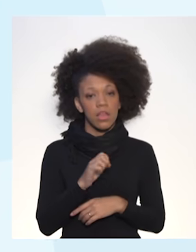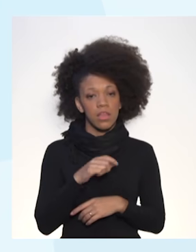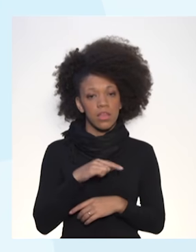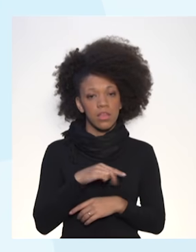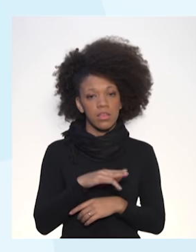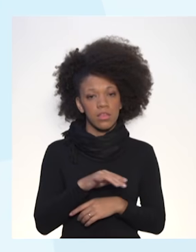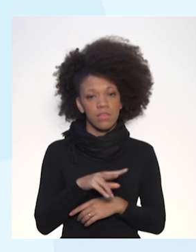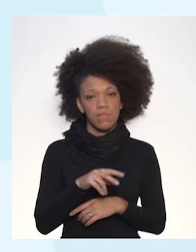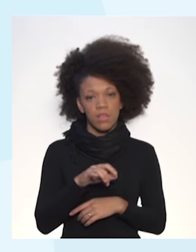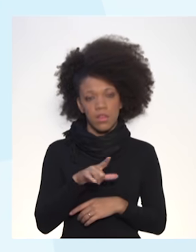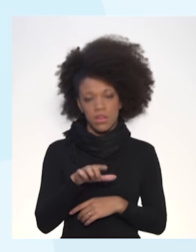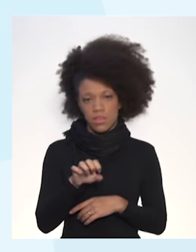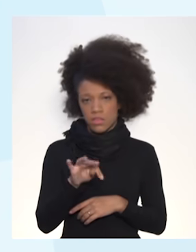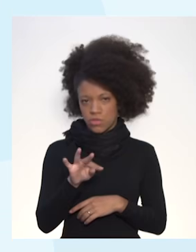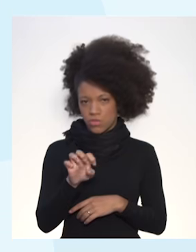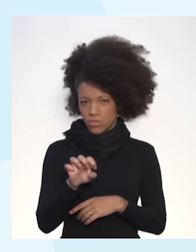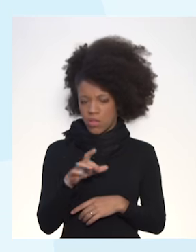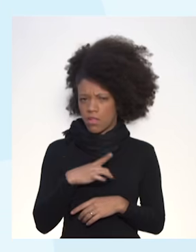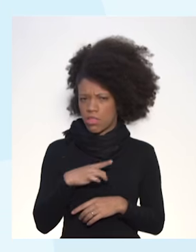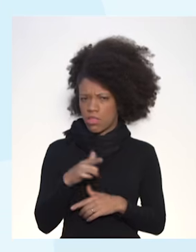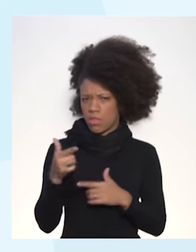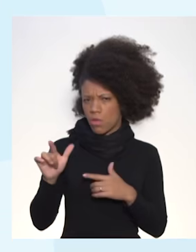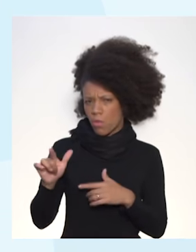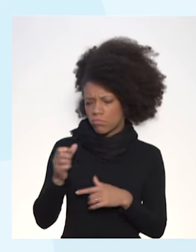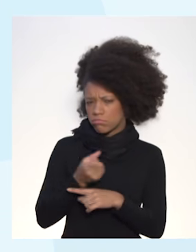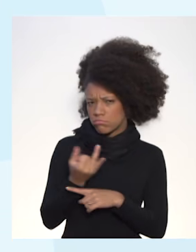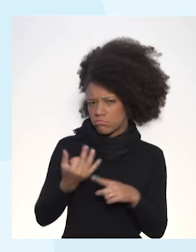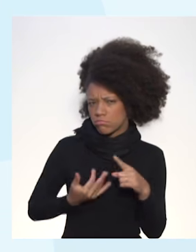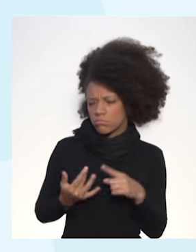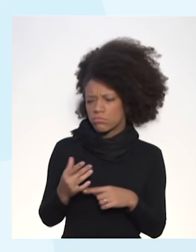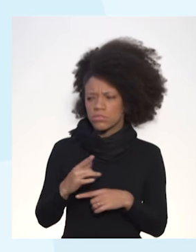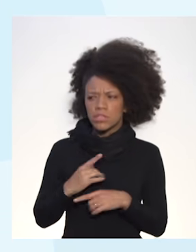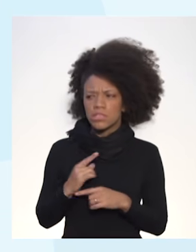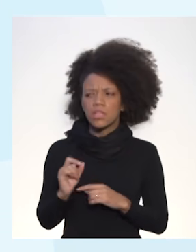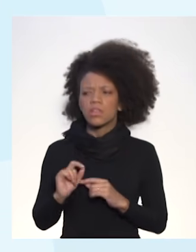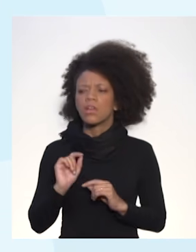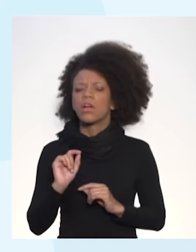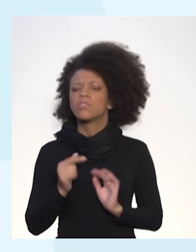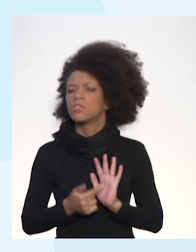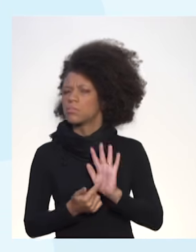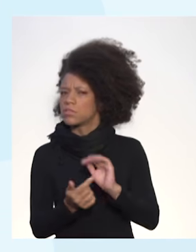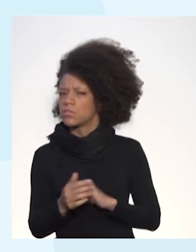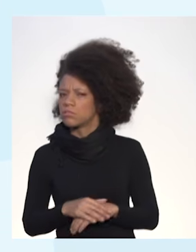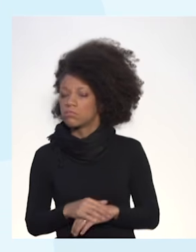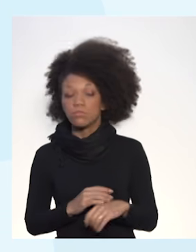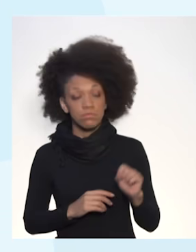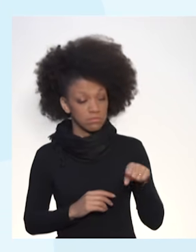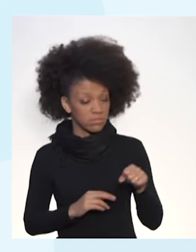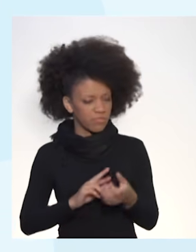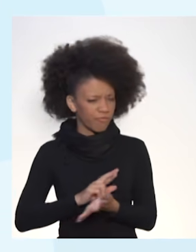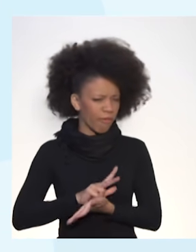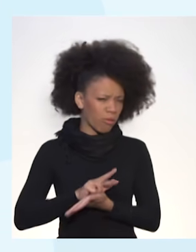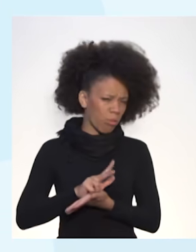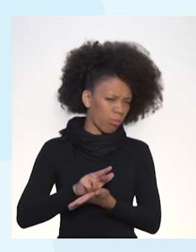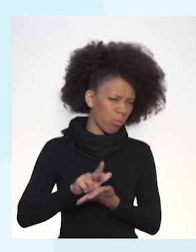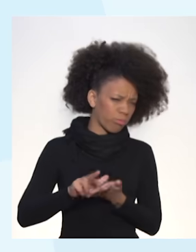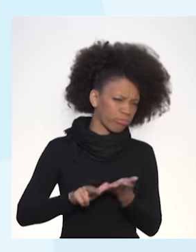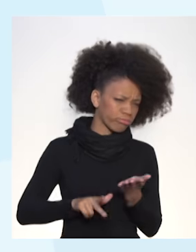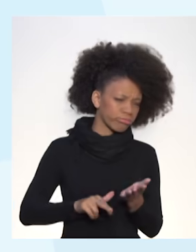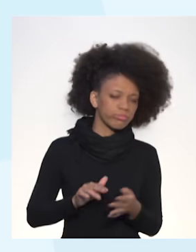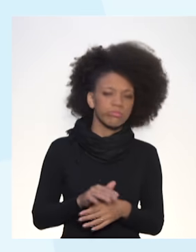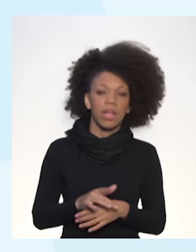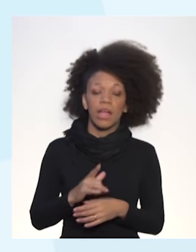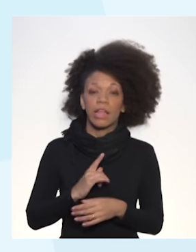equivalentes, né? Existe outra fração, Osmar, que seja equivalente a essas apresentadas? Sim, tá. Sim, um monte, né? Muitas. Temos